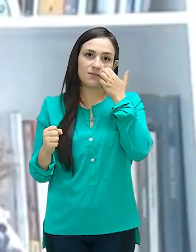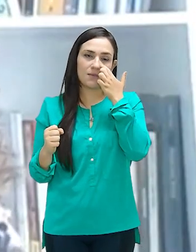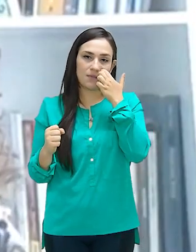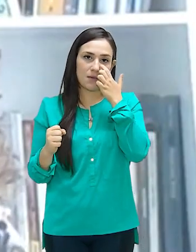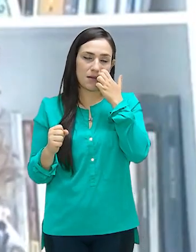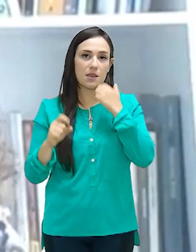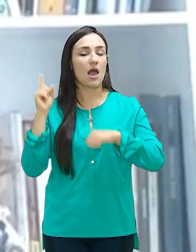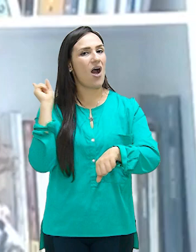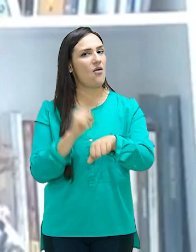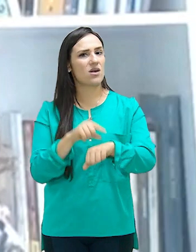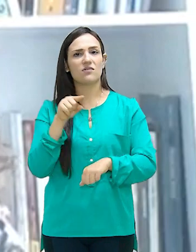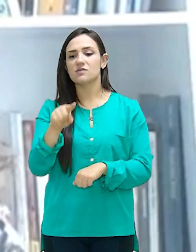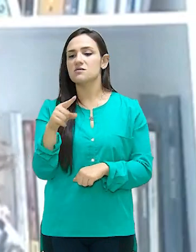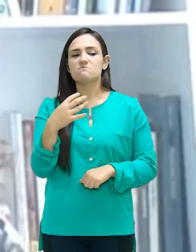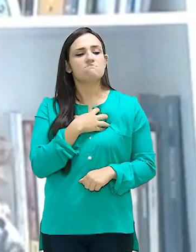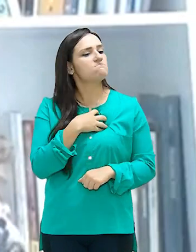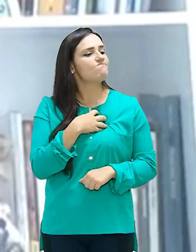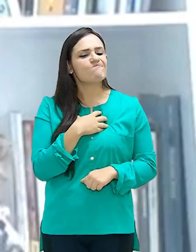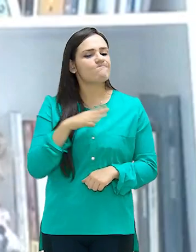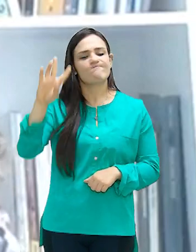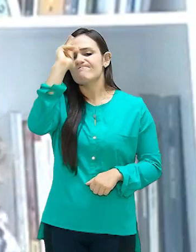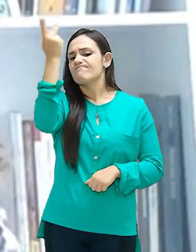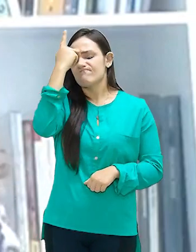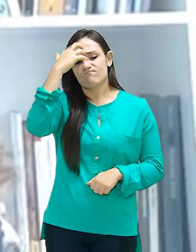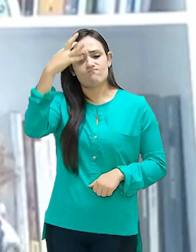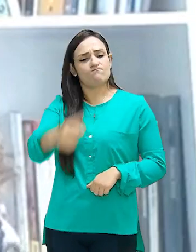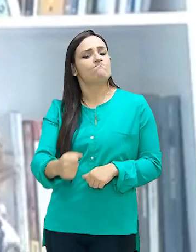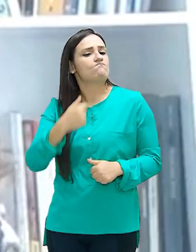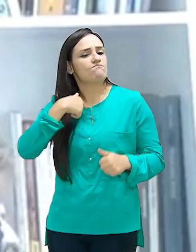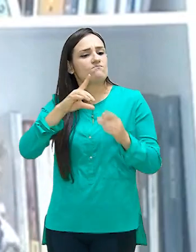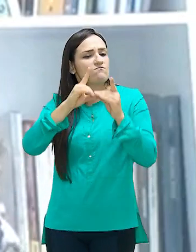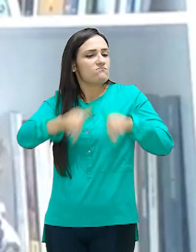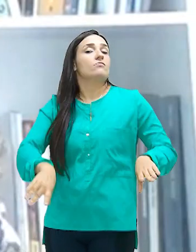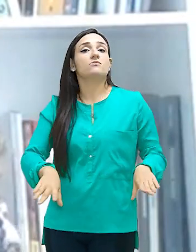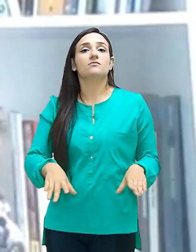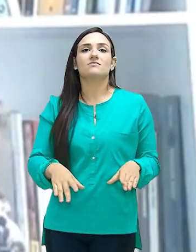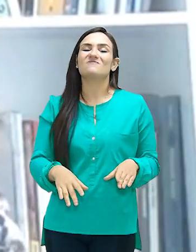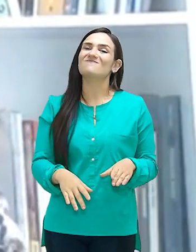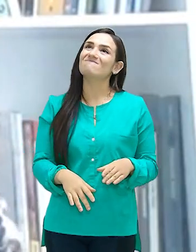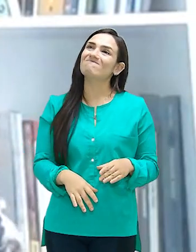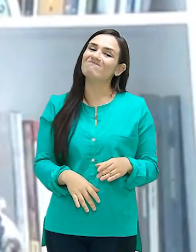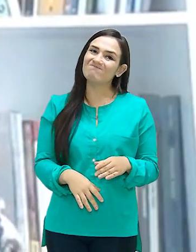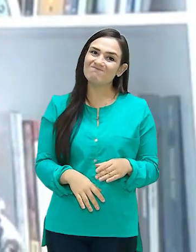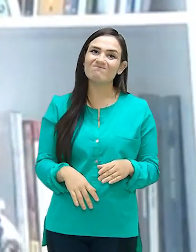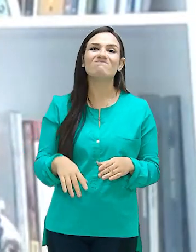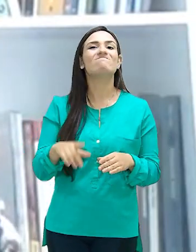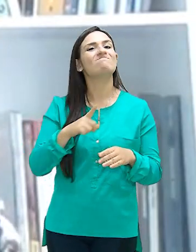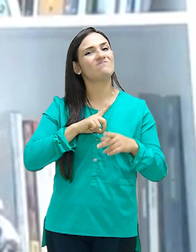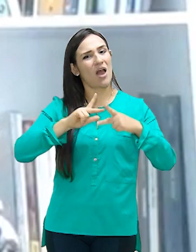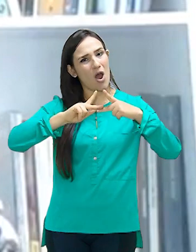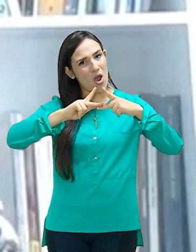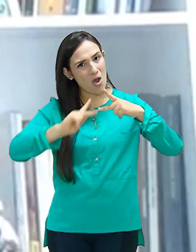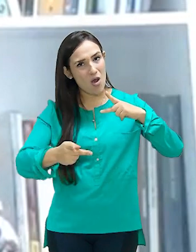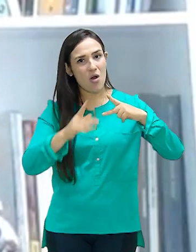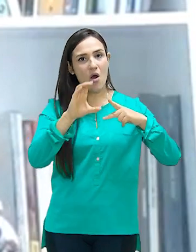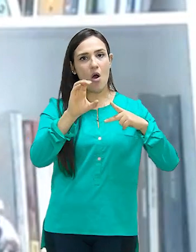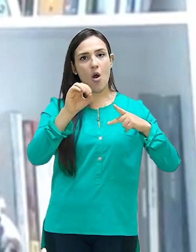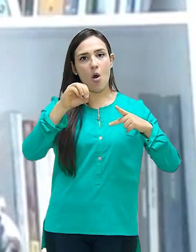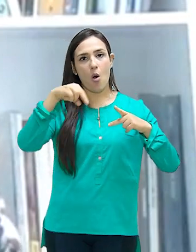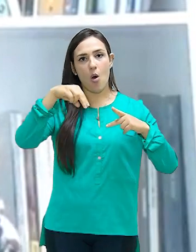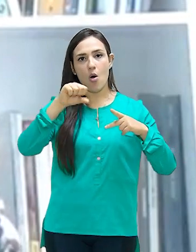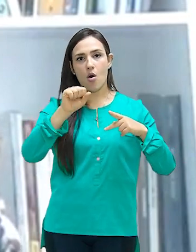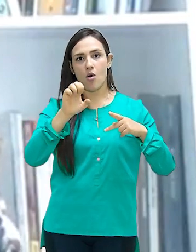decisão por impulso, né, ela tende, né, a ter aí uma consequência muitas vezes negativa,